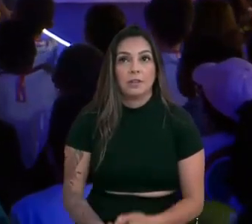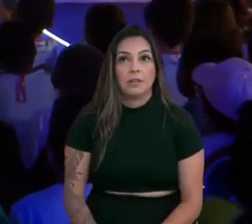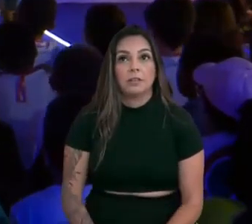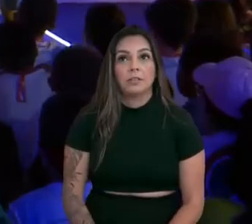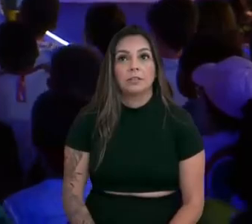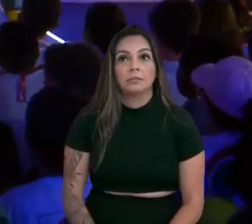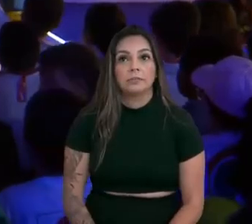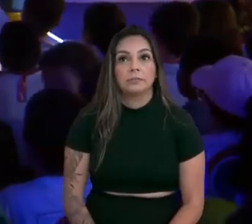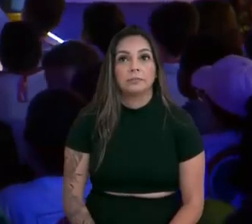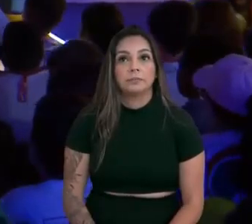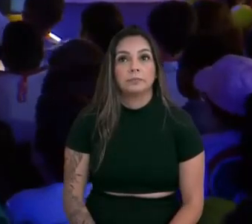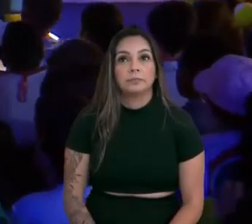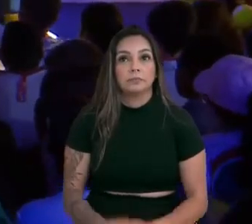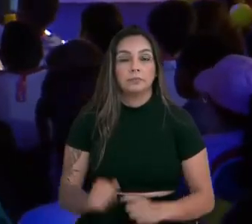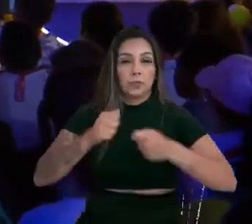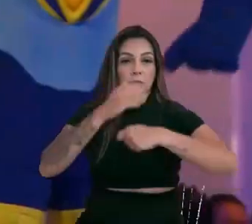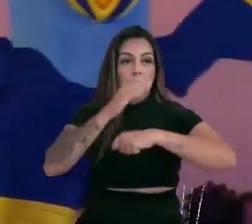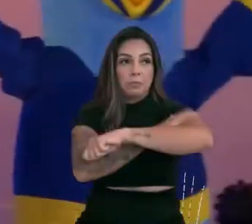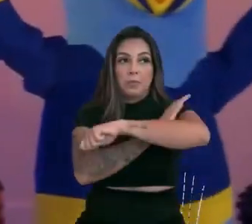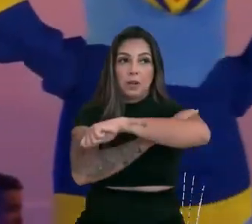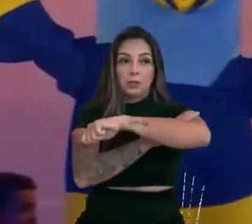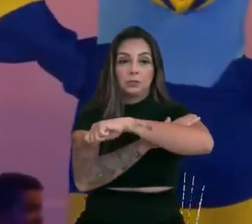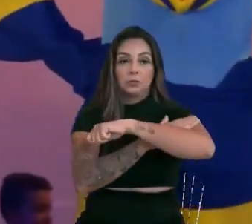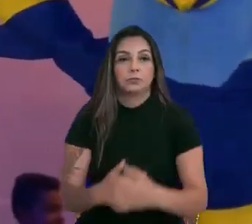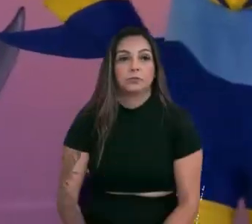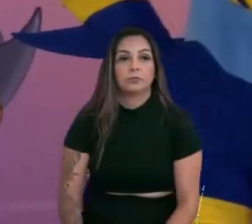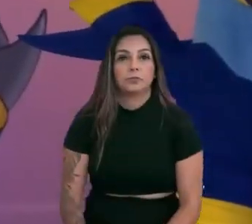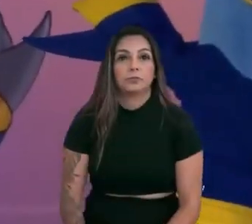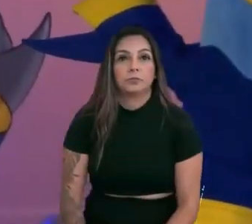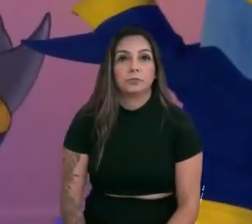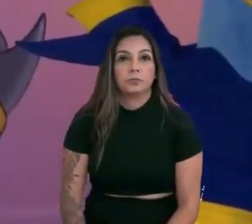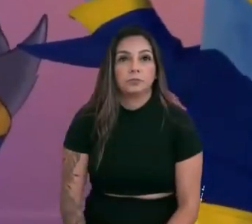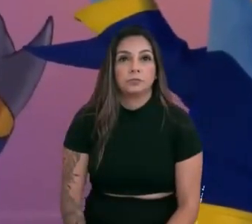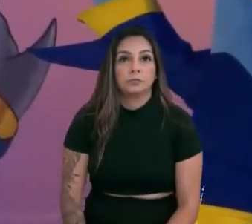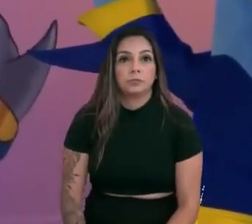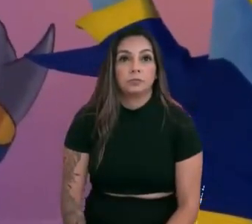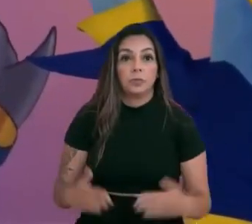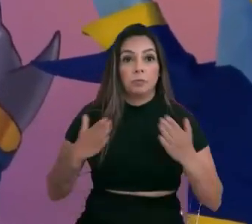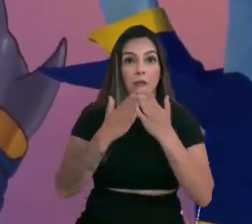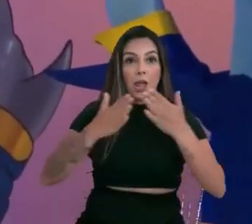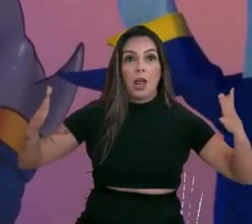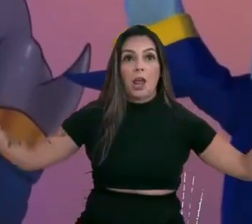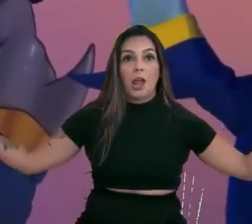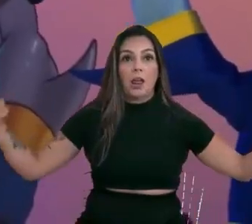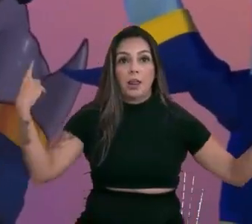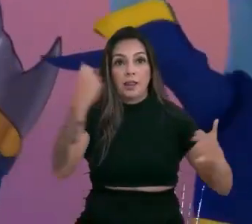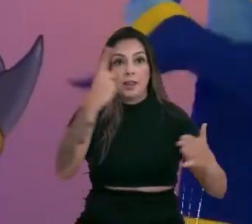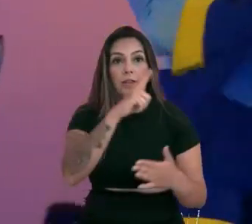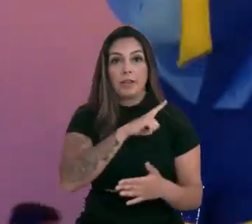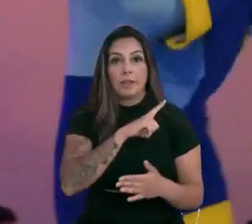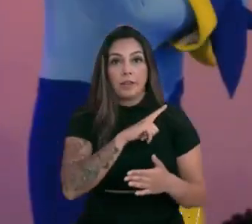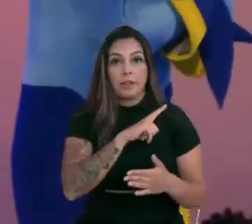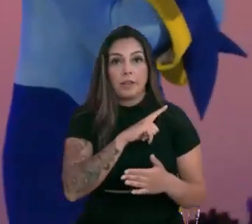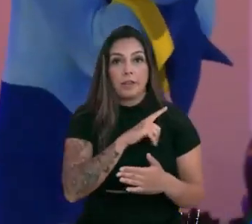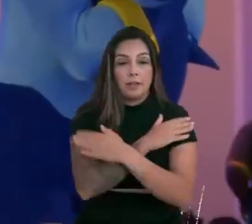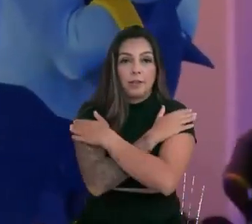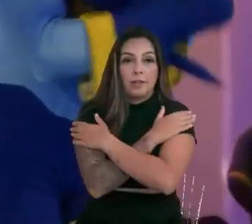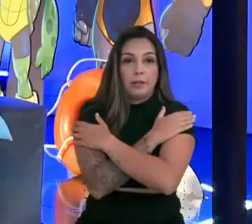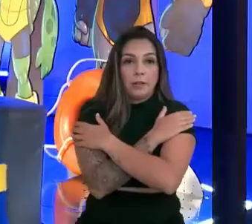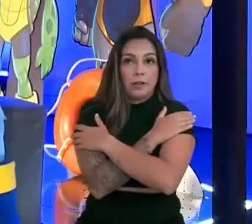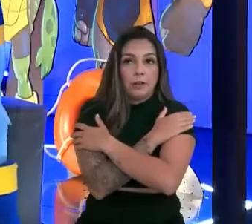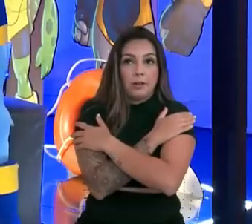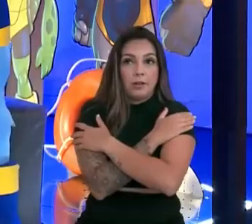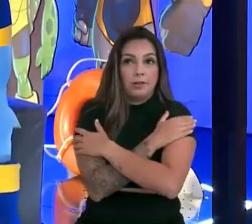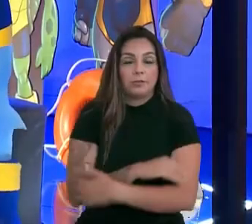Pode quebrar o braço. Então, se é barco grandão, a gente vai ter que pular assim, tá bom?